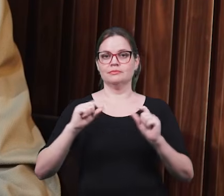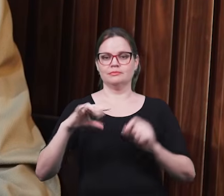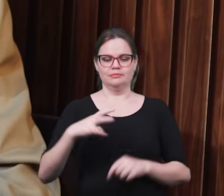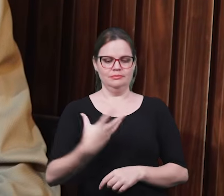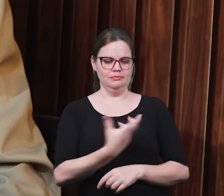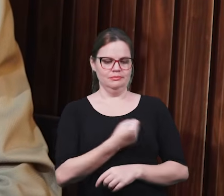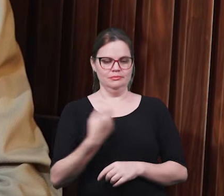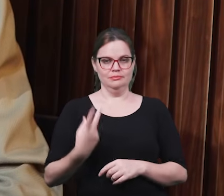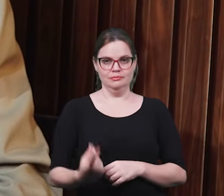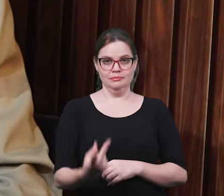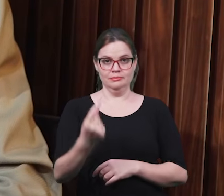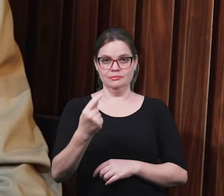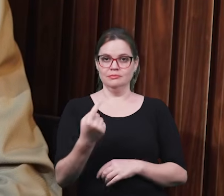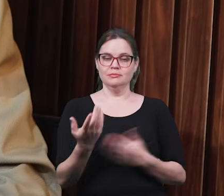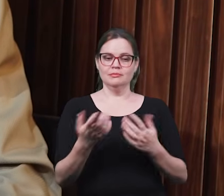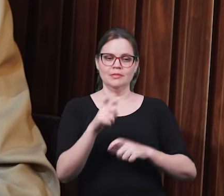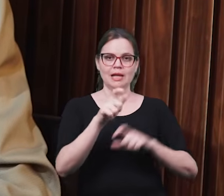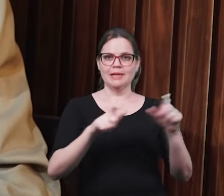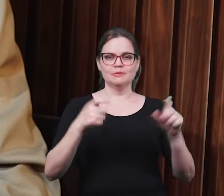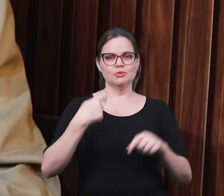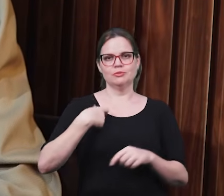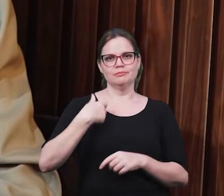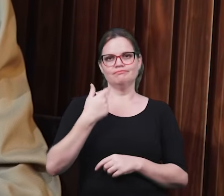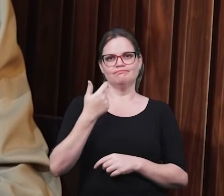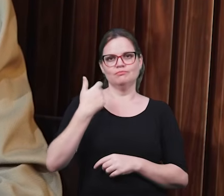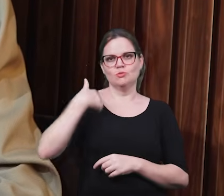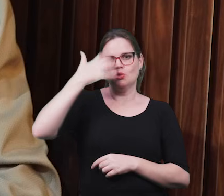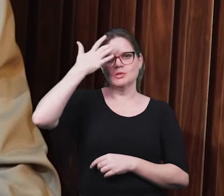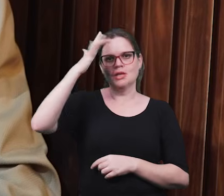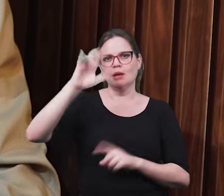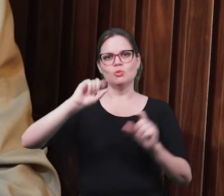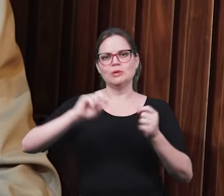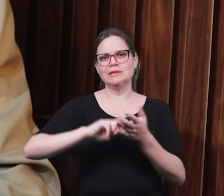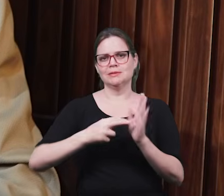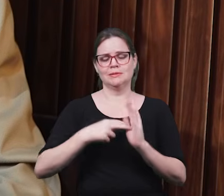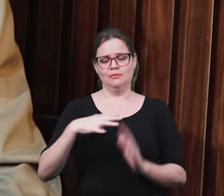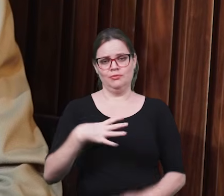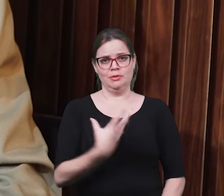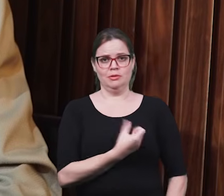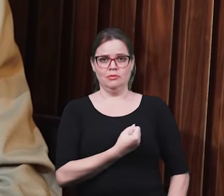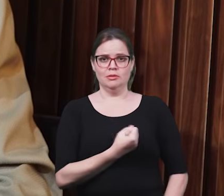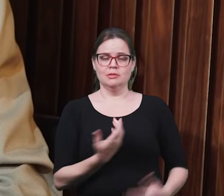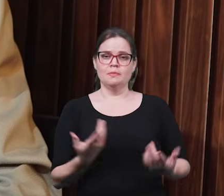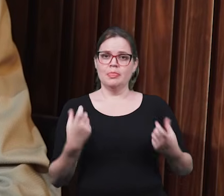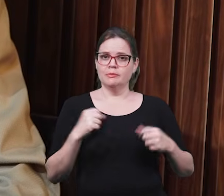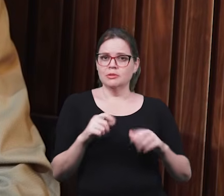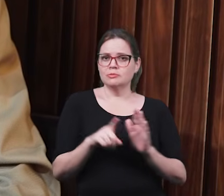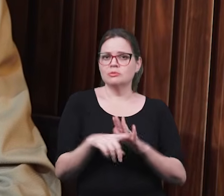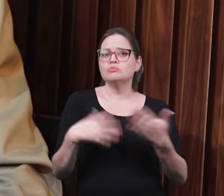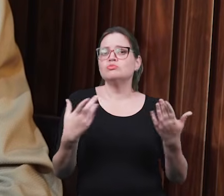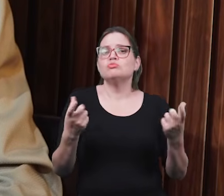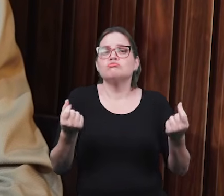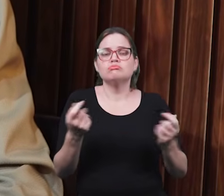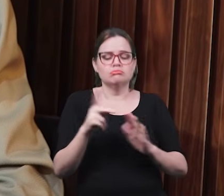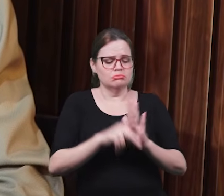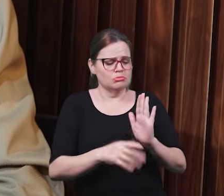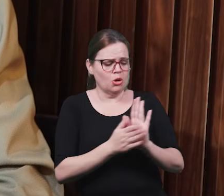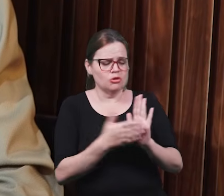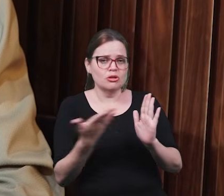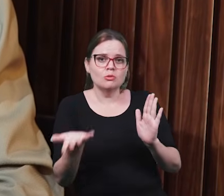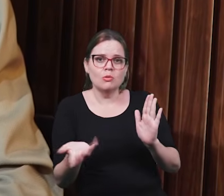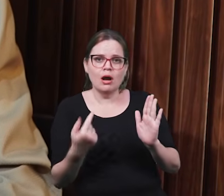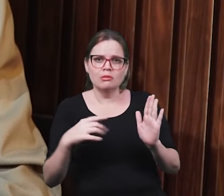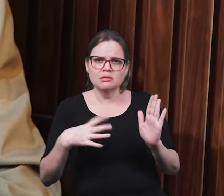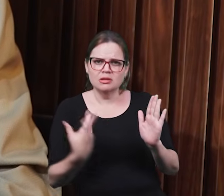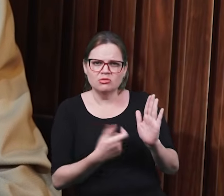eterna. E muitos não têm um entendimento completo do que é salvação, né? Nós poderíamos perguntar: que projeto é esse? Qual a